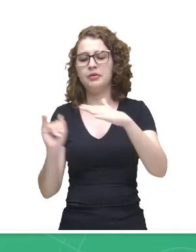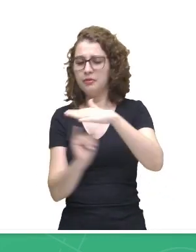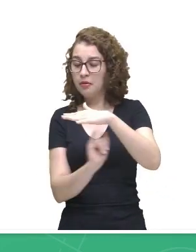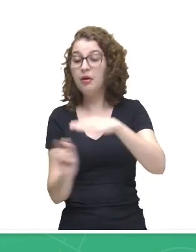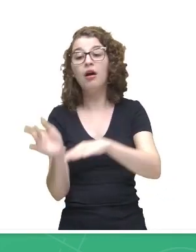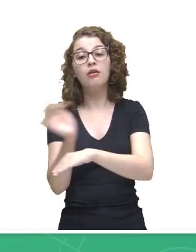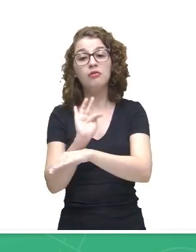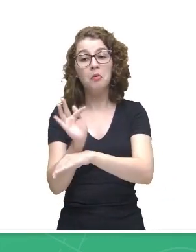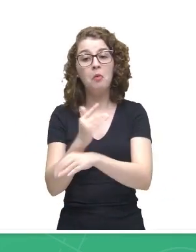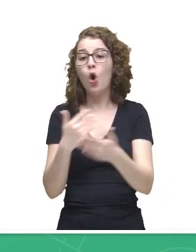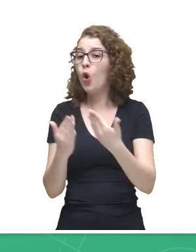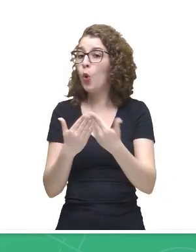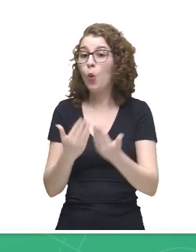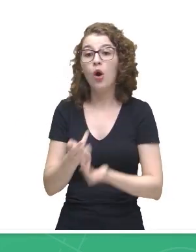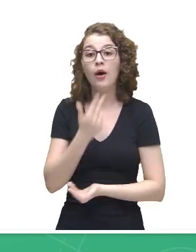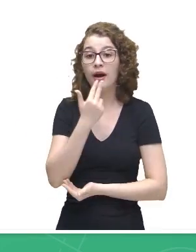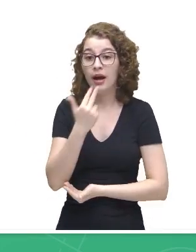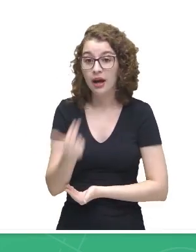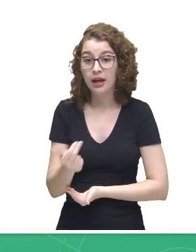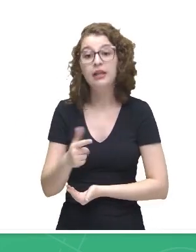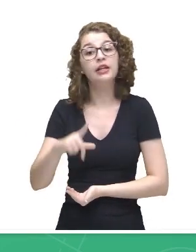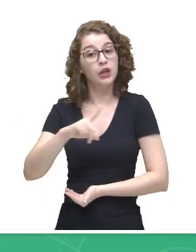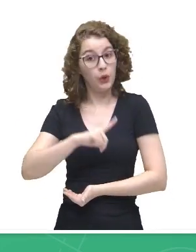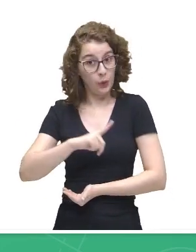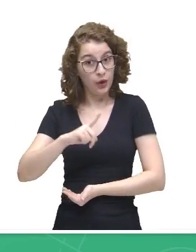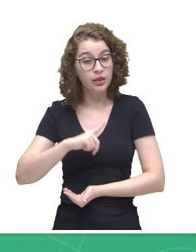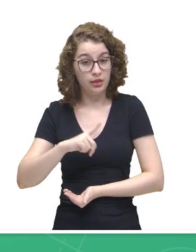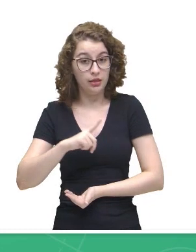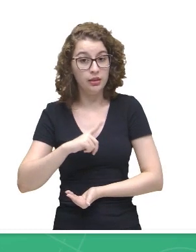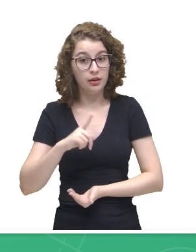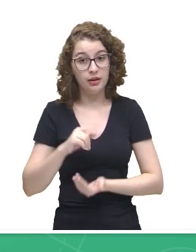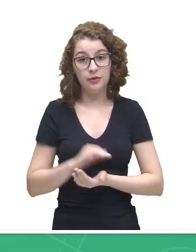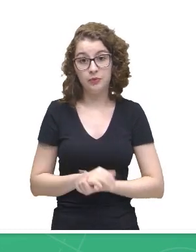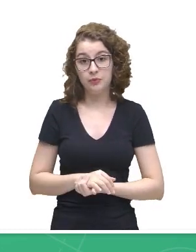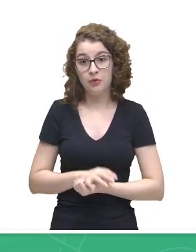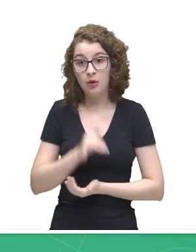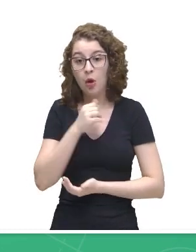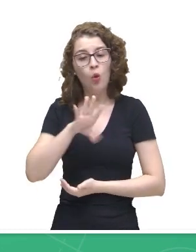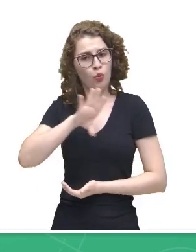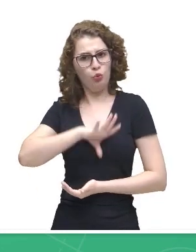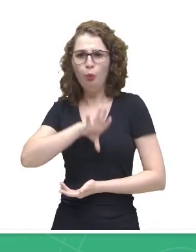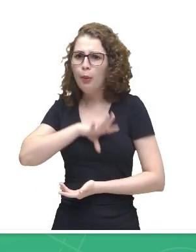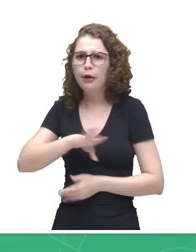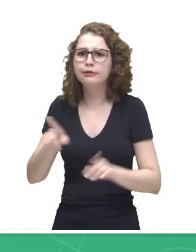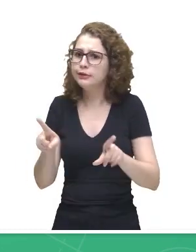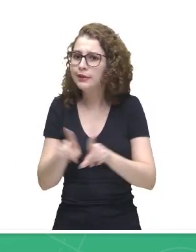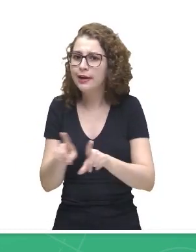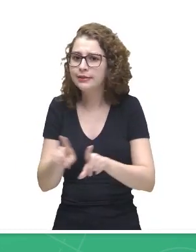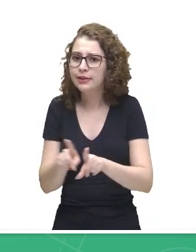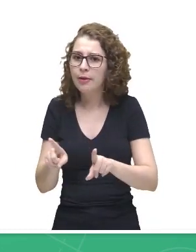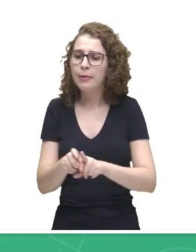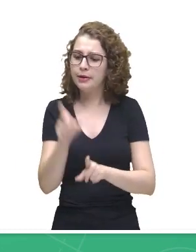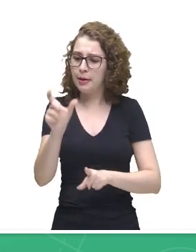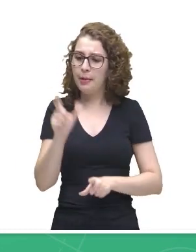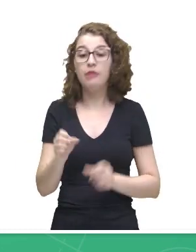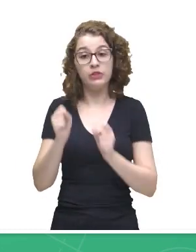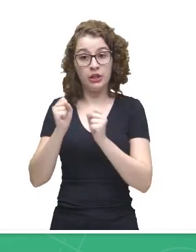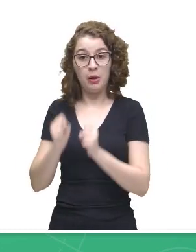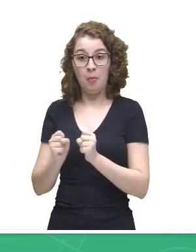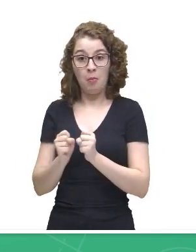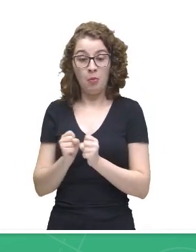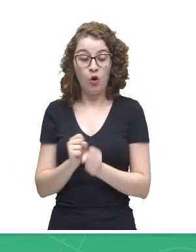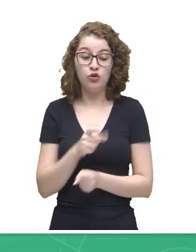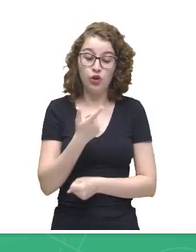falar. Na língua portuguesa, nós temos aquelas palavras que têm mais estilo para usar numa redação, por exemplo. tá? Então, é a mesma coisa na língua